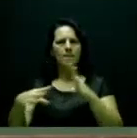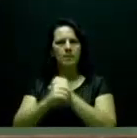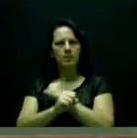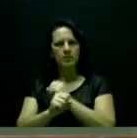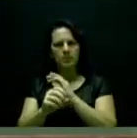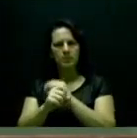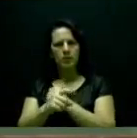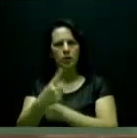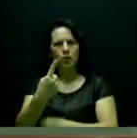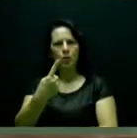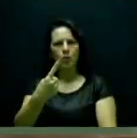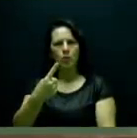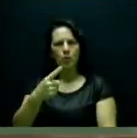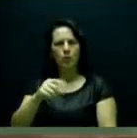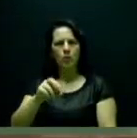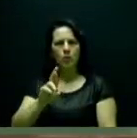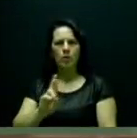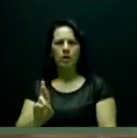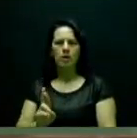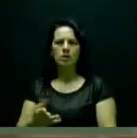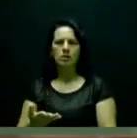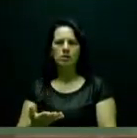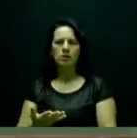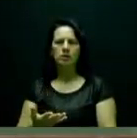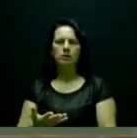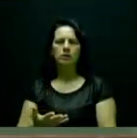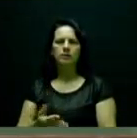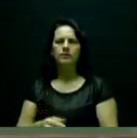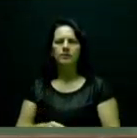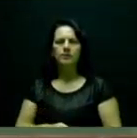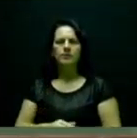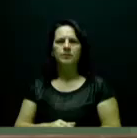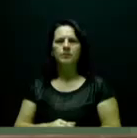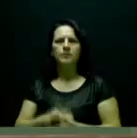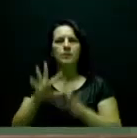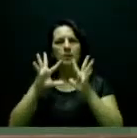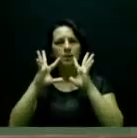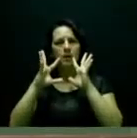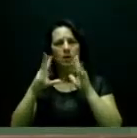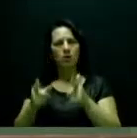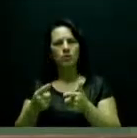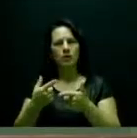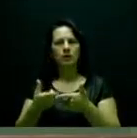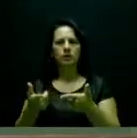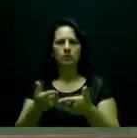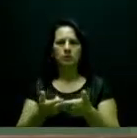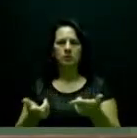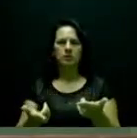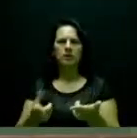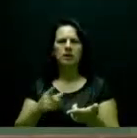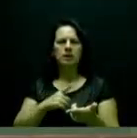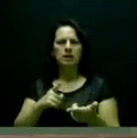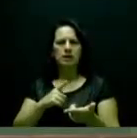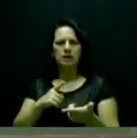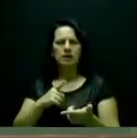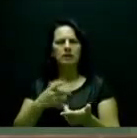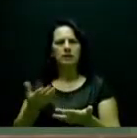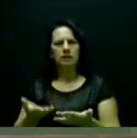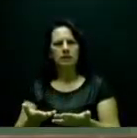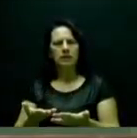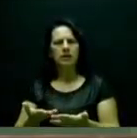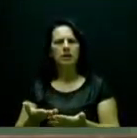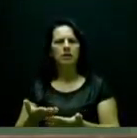não pensa em solucionar o problema. Quando existe o problema dessa demanda, tem que ir com pires na mão